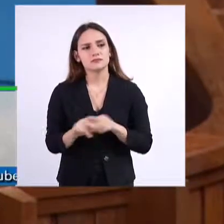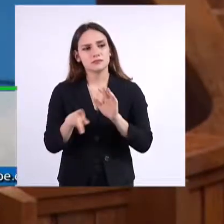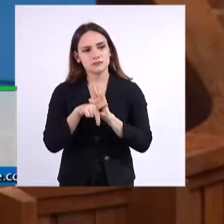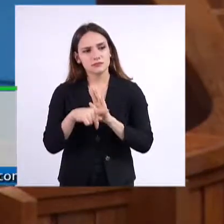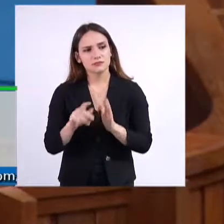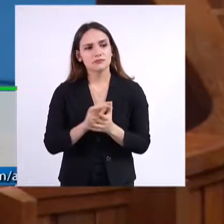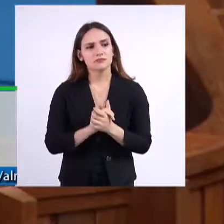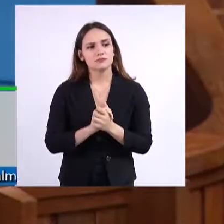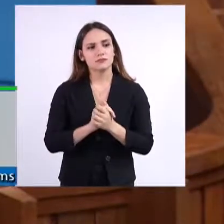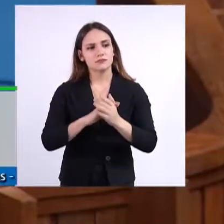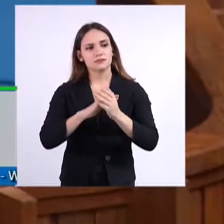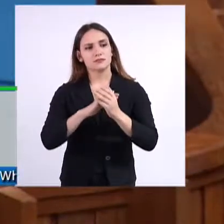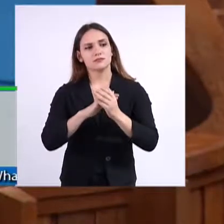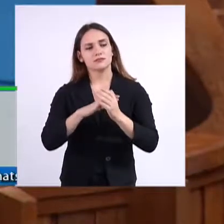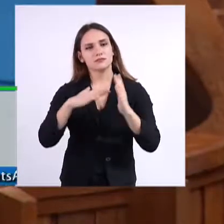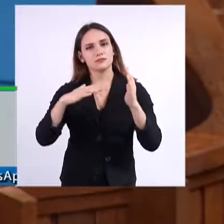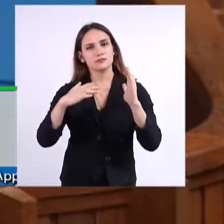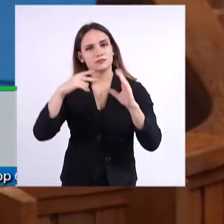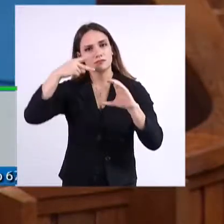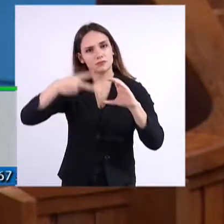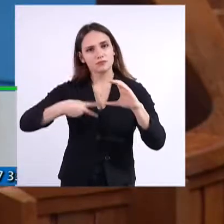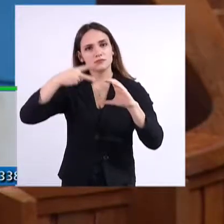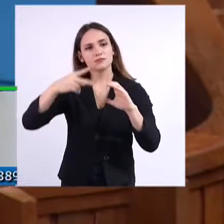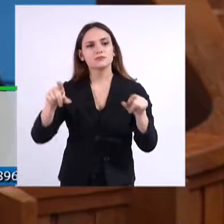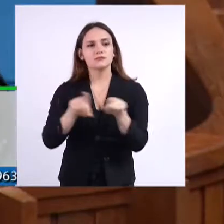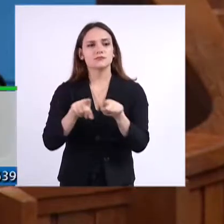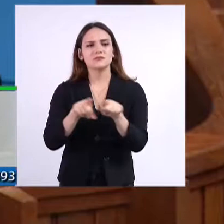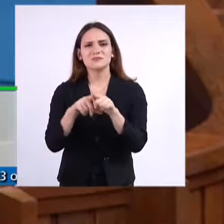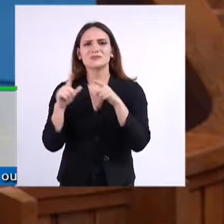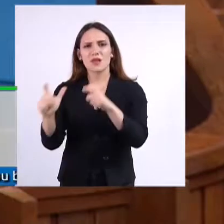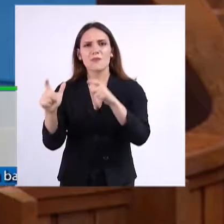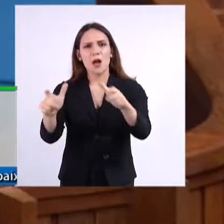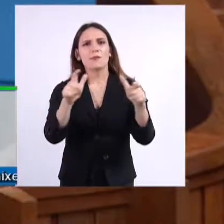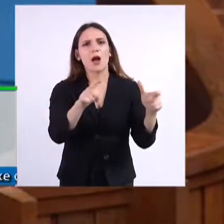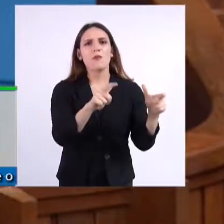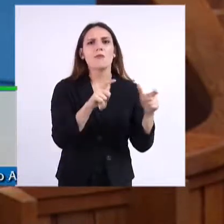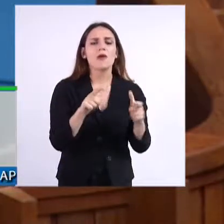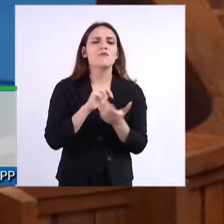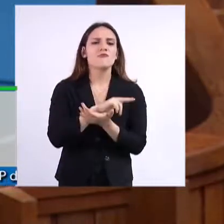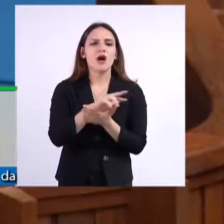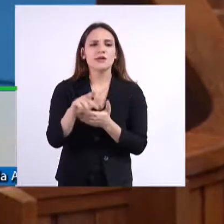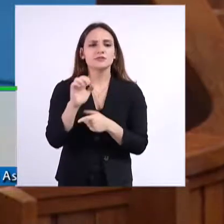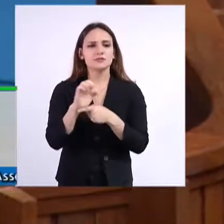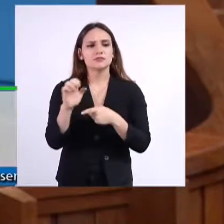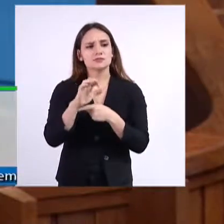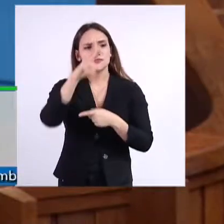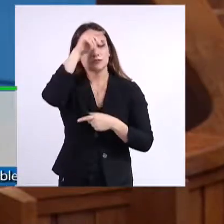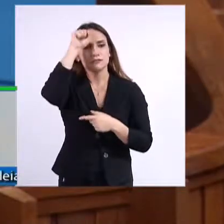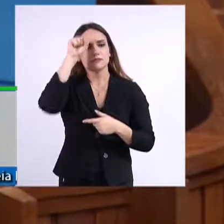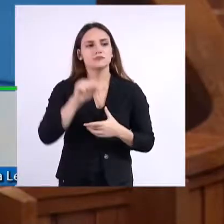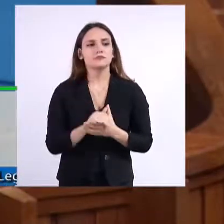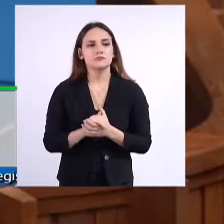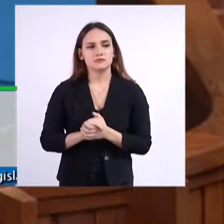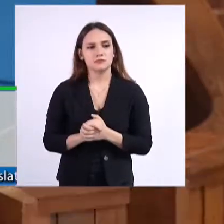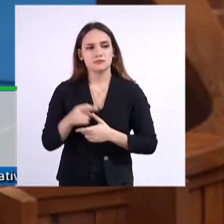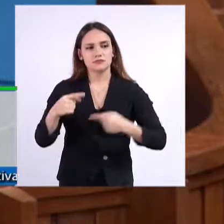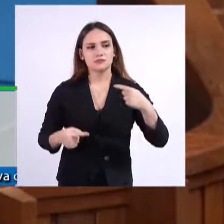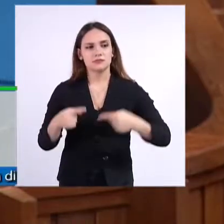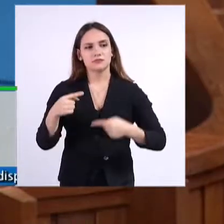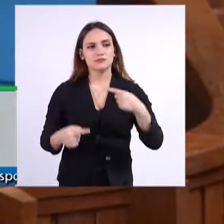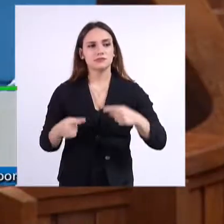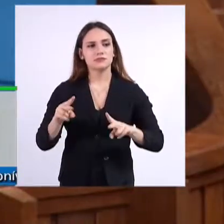Câmara, audiência pública em várias localidades do Estado de Mato Grosso do Sul, debatendo